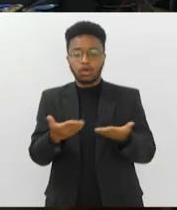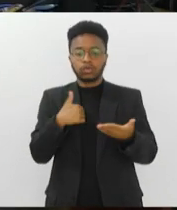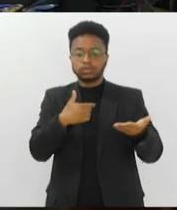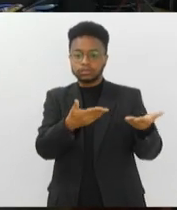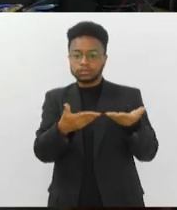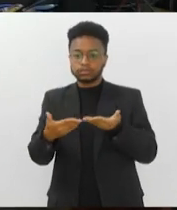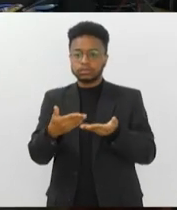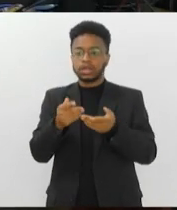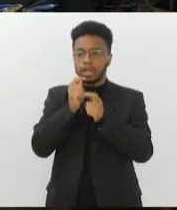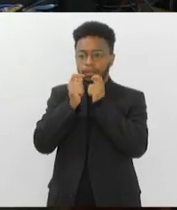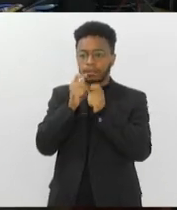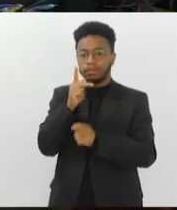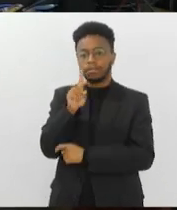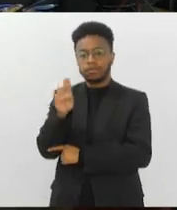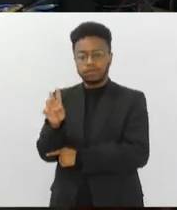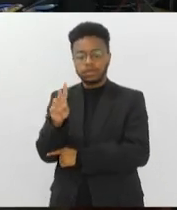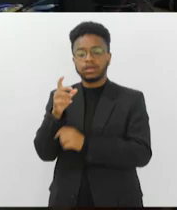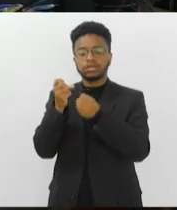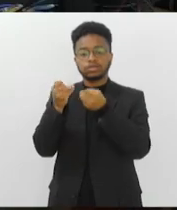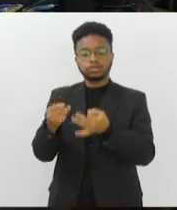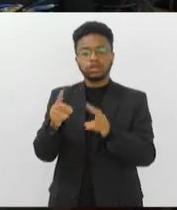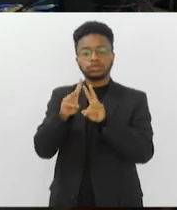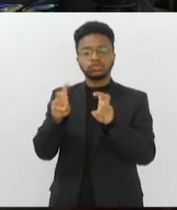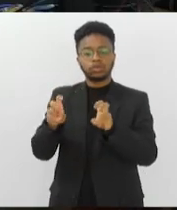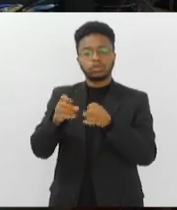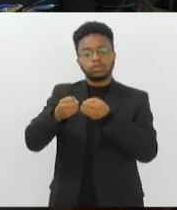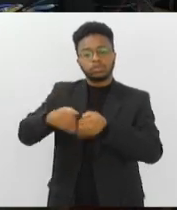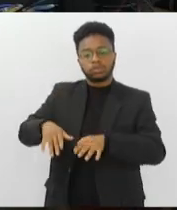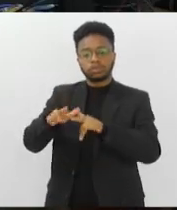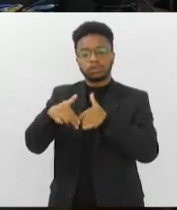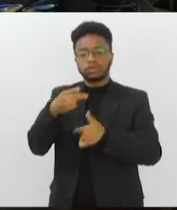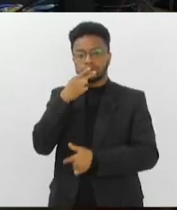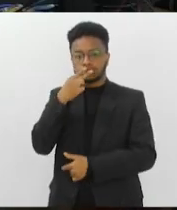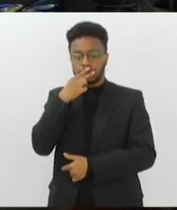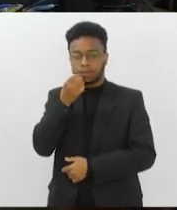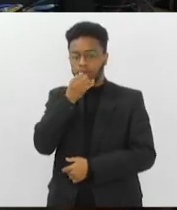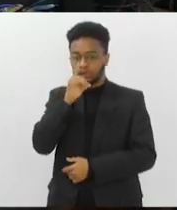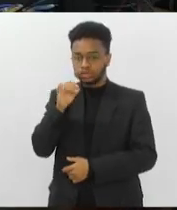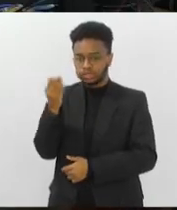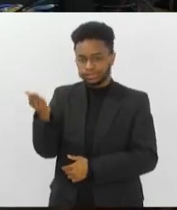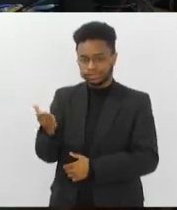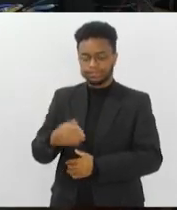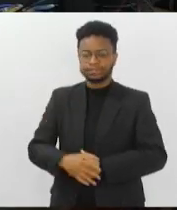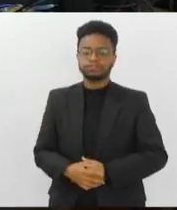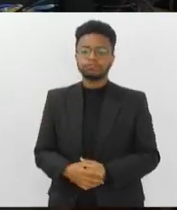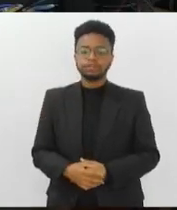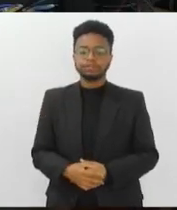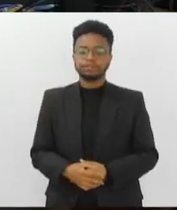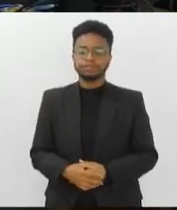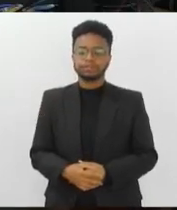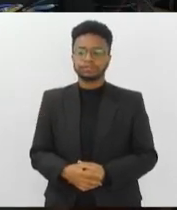Paulo Vitor Viviani para falar sobre os males causados pelo cigarro. Bom dia, PV.